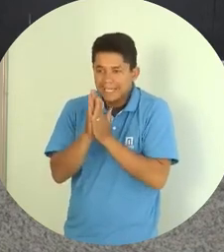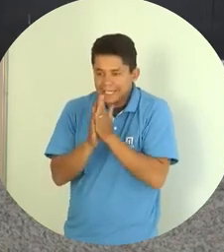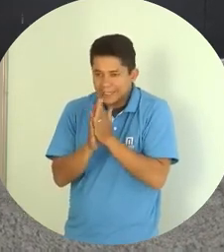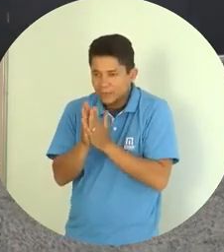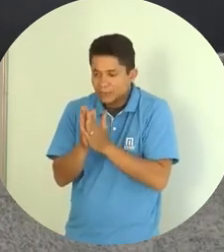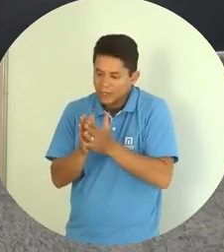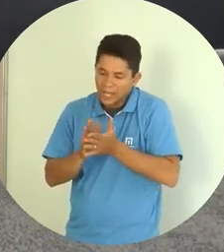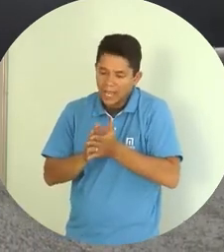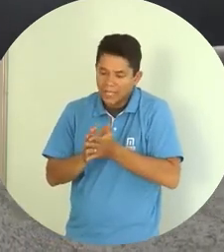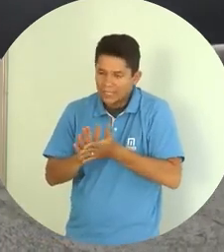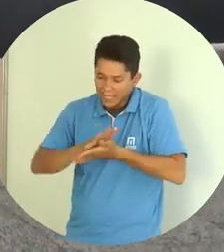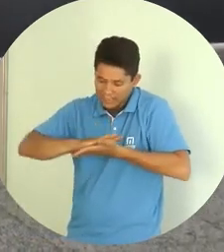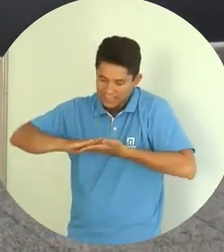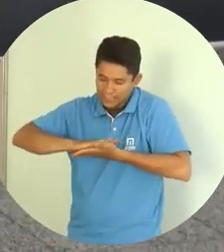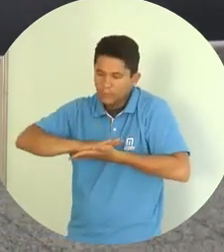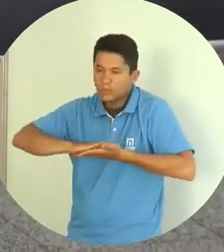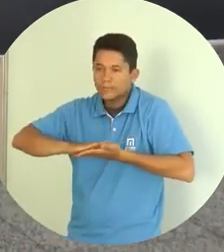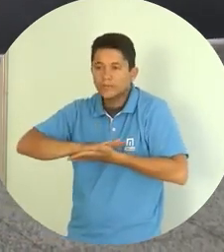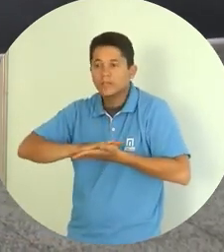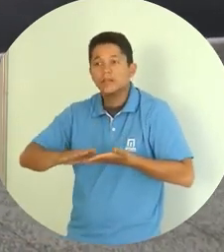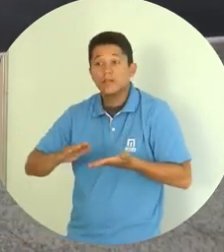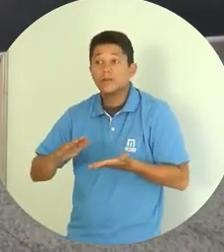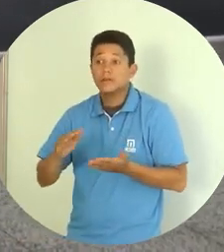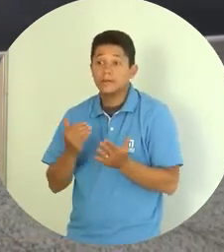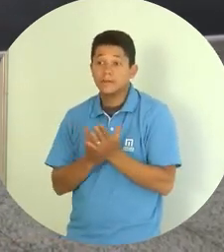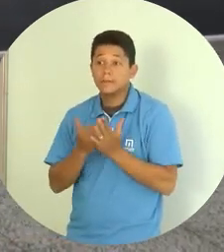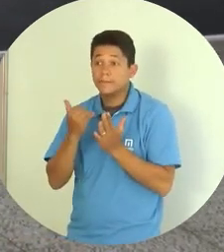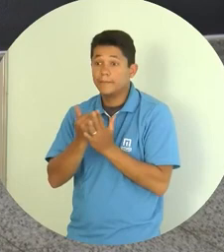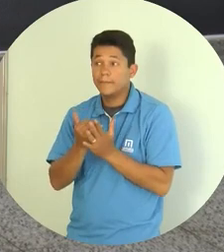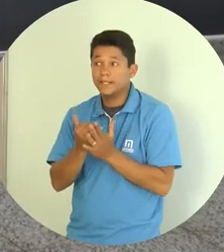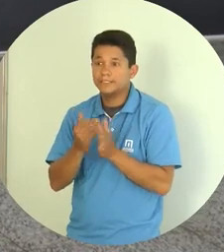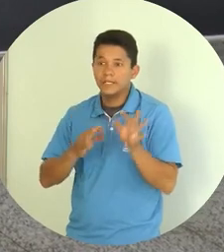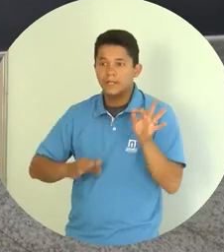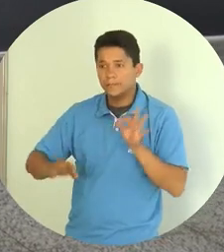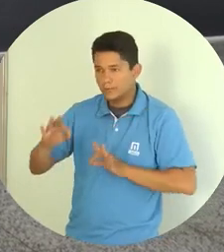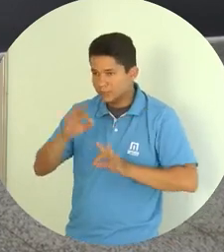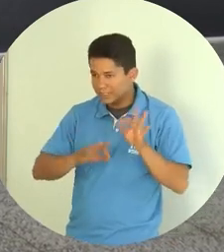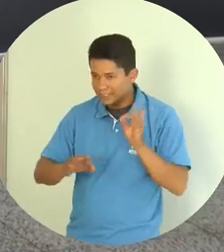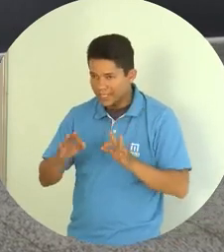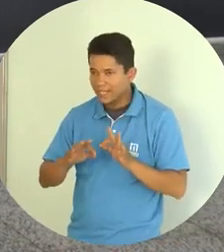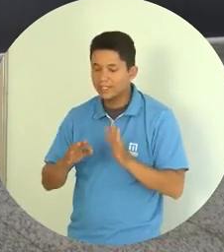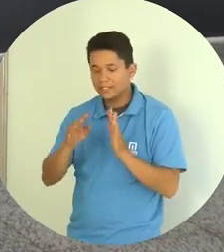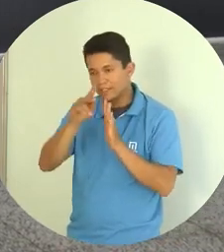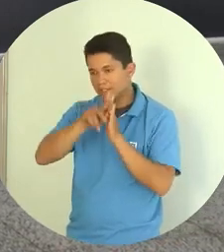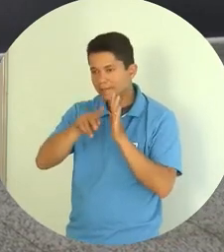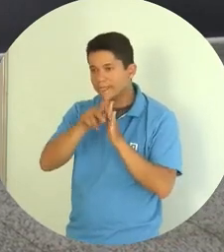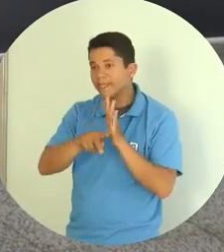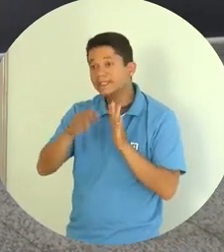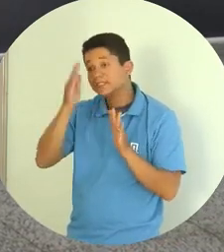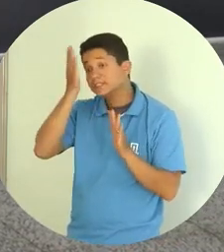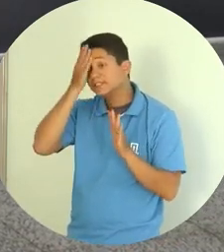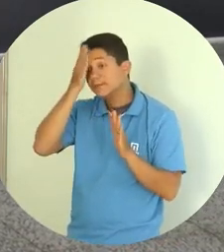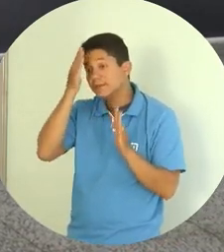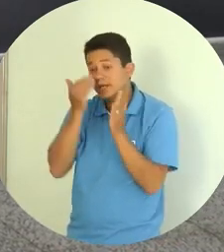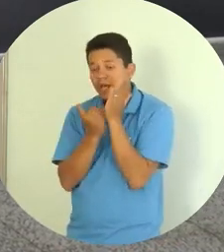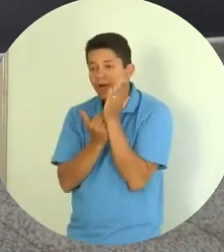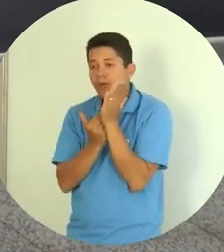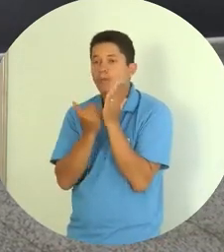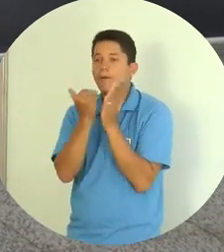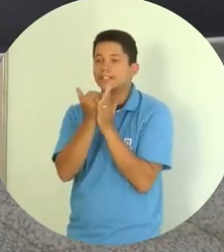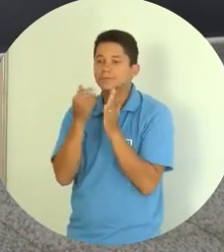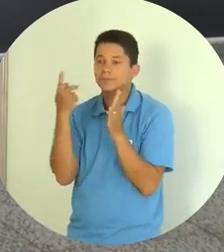a grande, vamos falar, sacada para poder projetar com a pressa é saber levar ao máximo a estaca ao